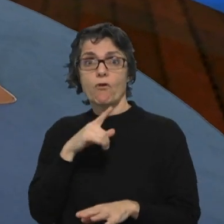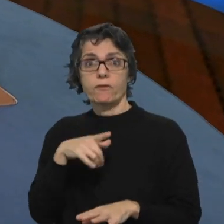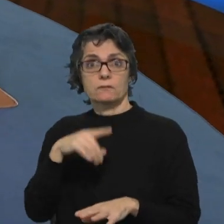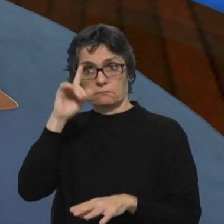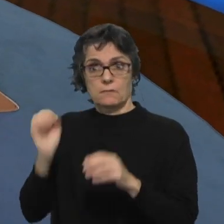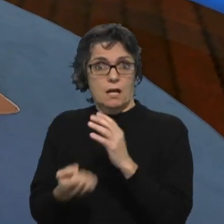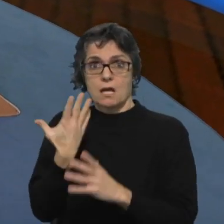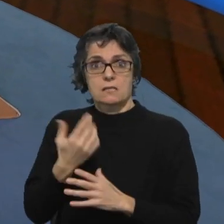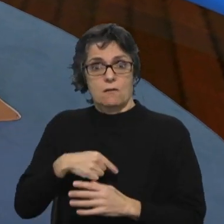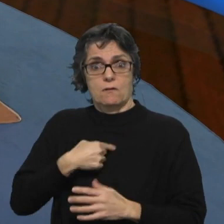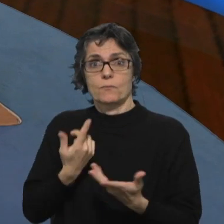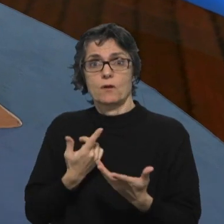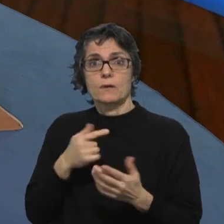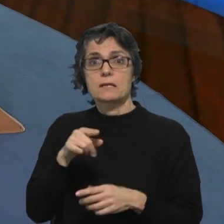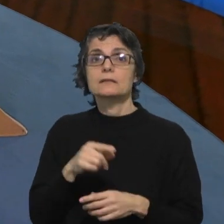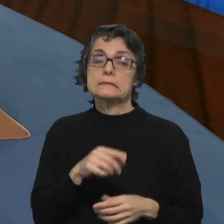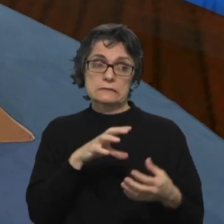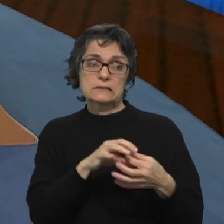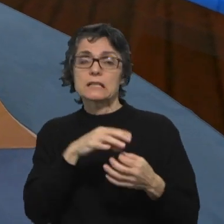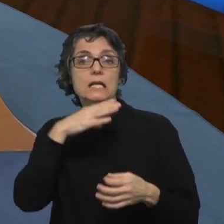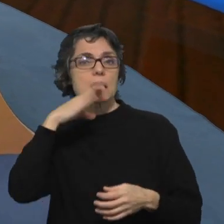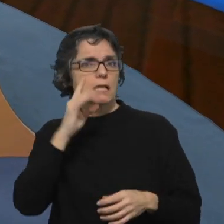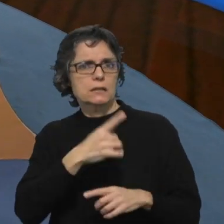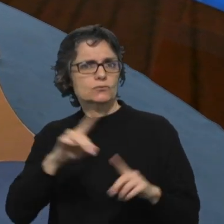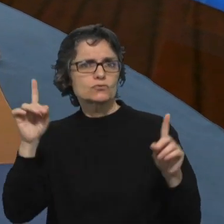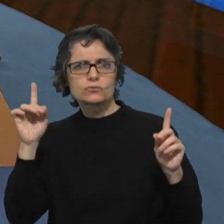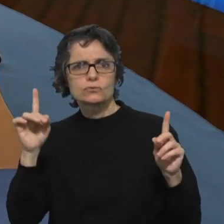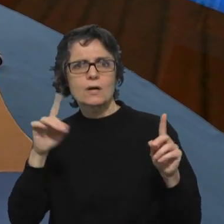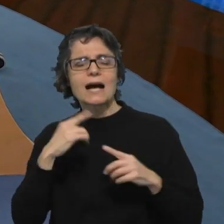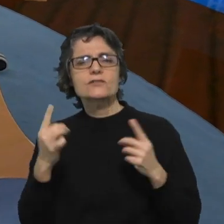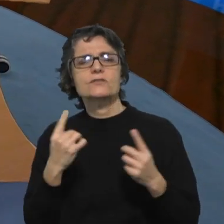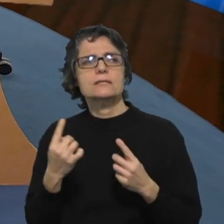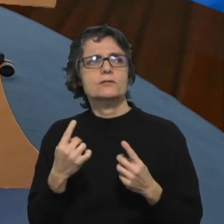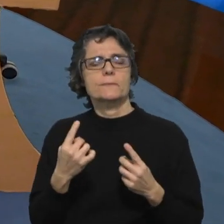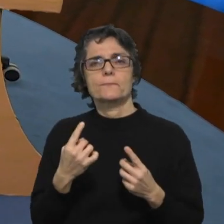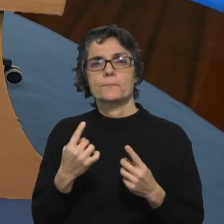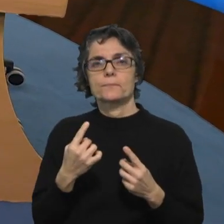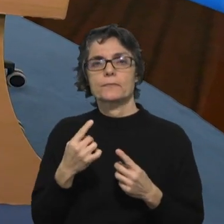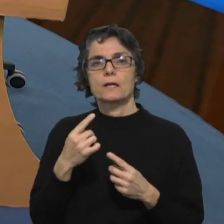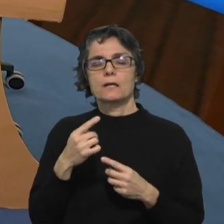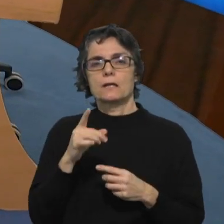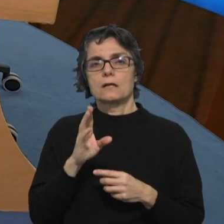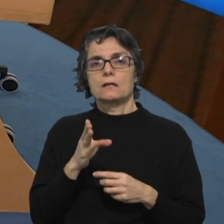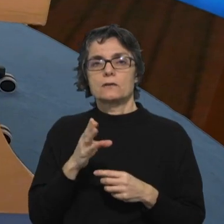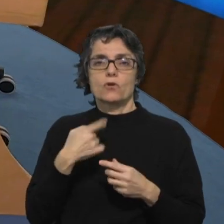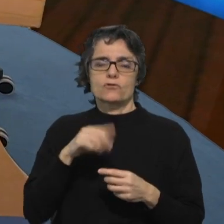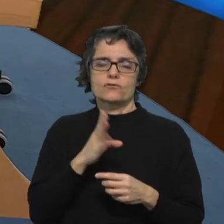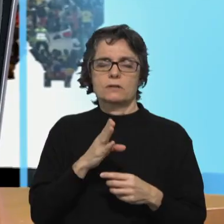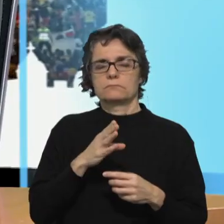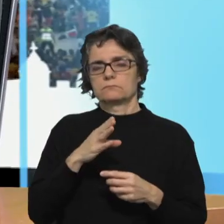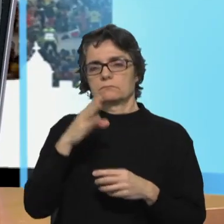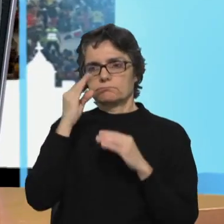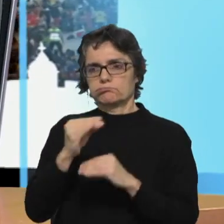a questão da idade dá-te a maturidade suficiente para te distanciares de ti próprio. Se calhar já fizeste muita educação com filhos, com outros catequizandos,